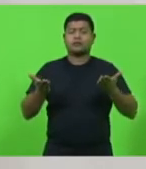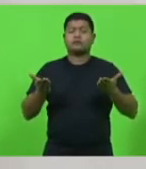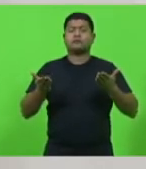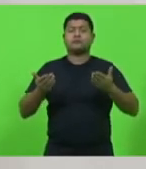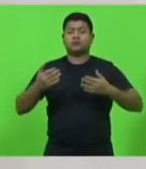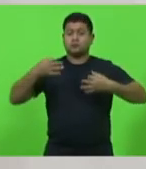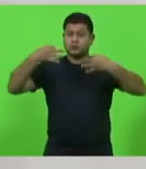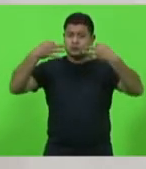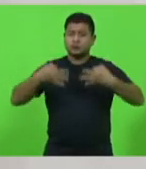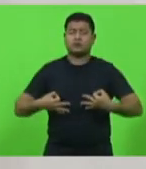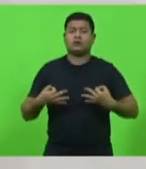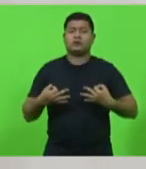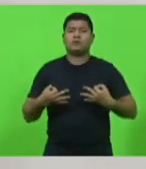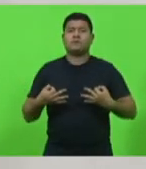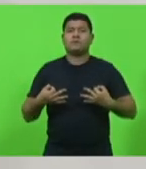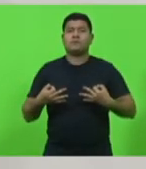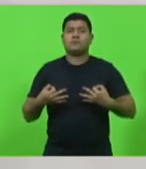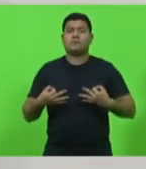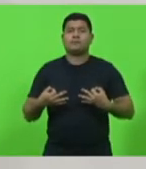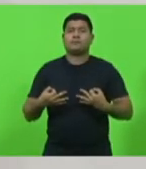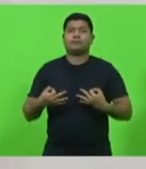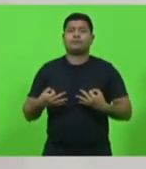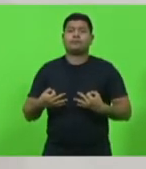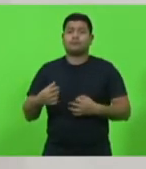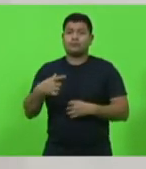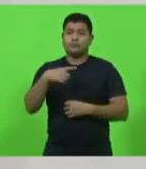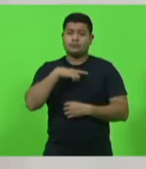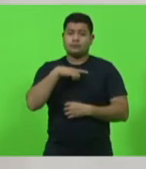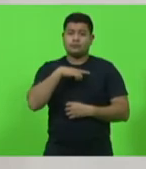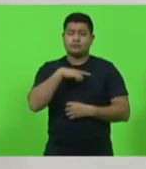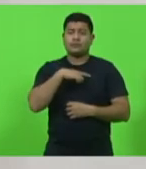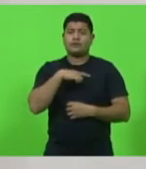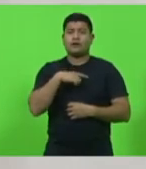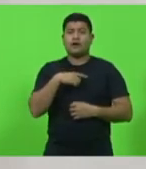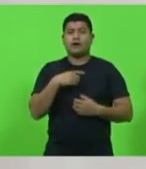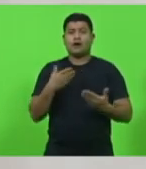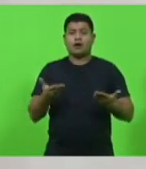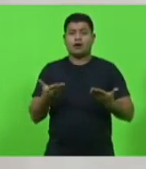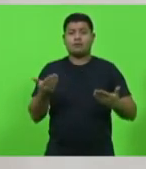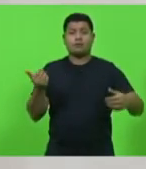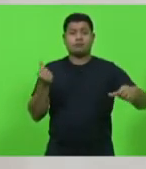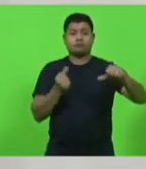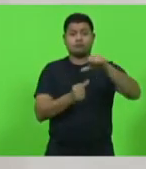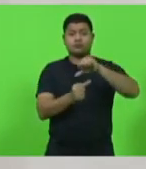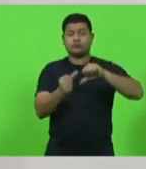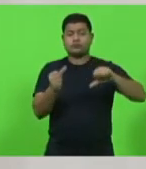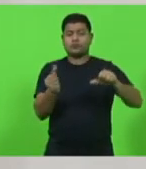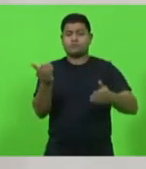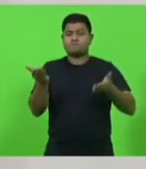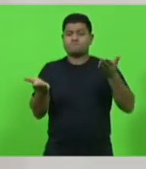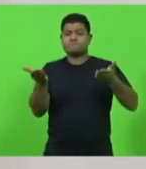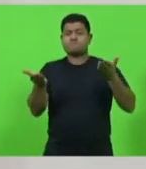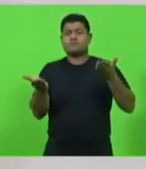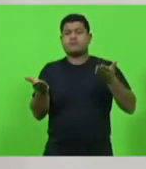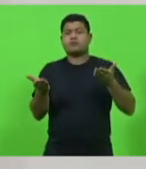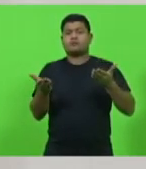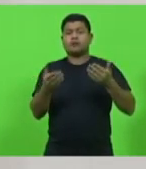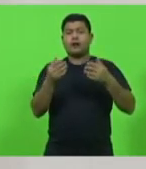justiça e tem que ter uma transição de uma forma equilibrada para não